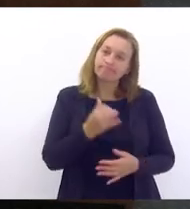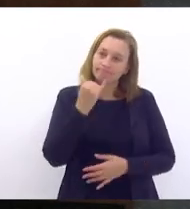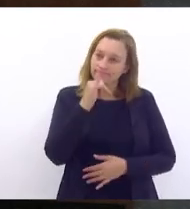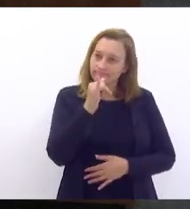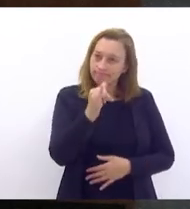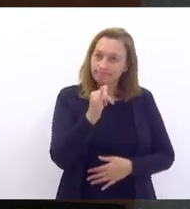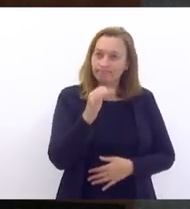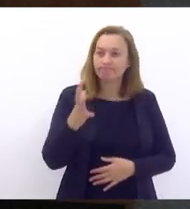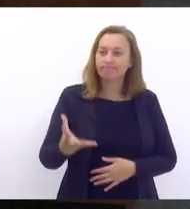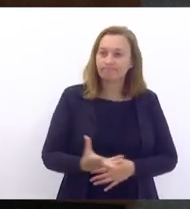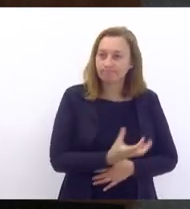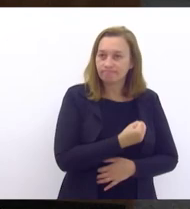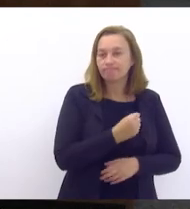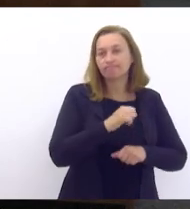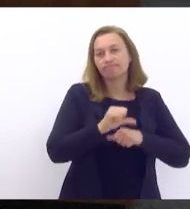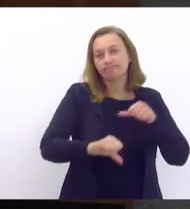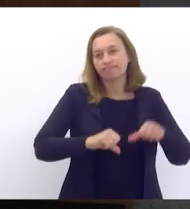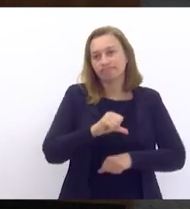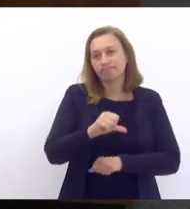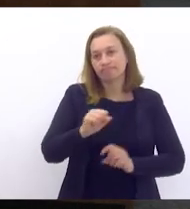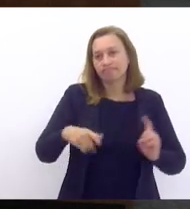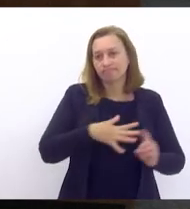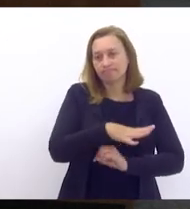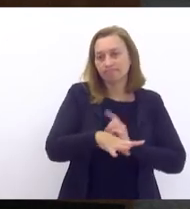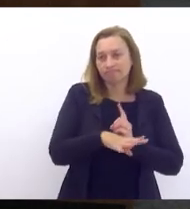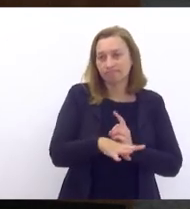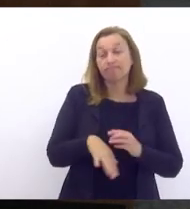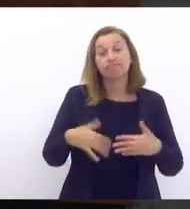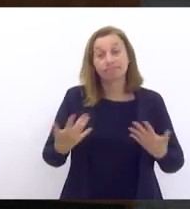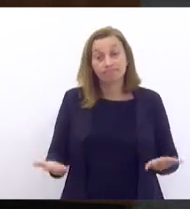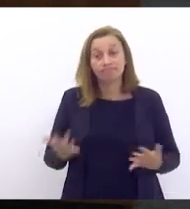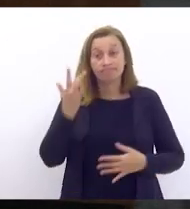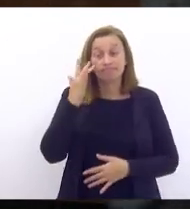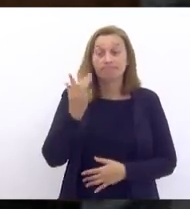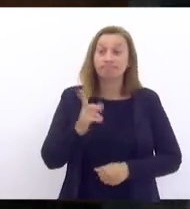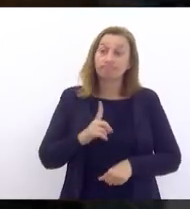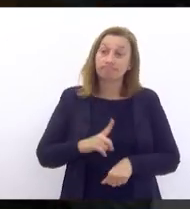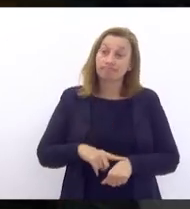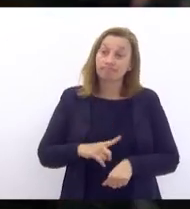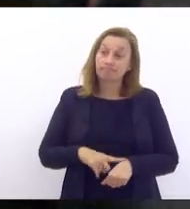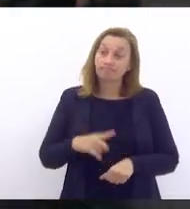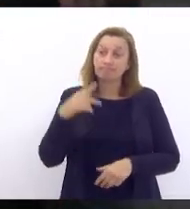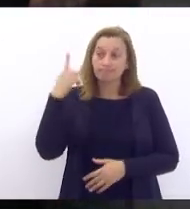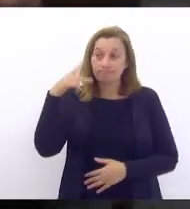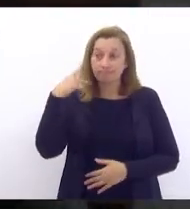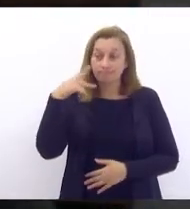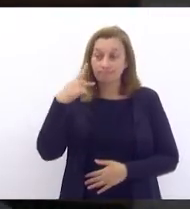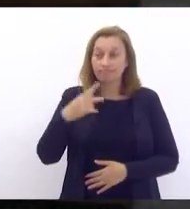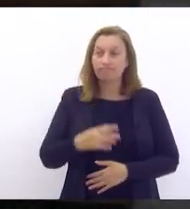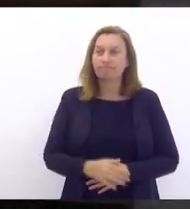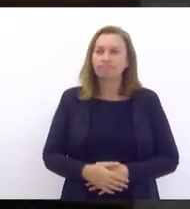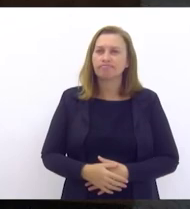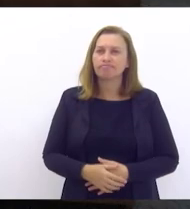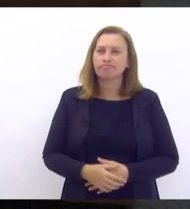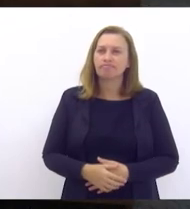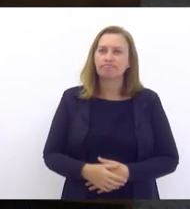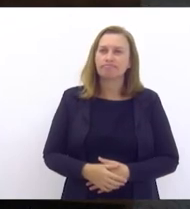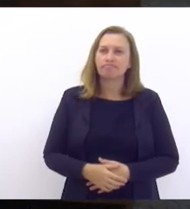que salva e que transforma a sociedade. Então, eu acho que está na hora desse parlamento